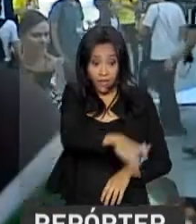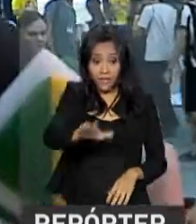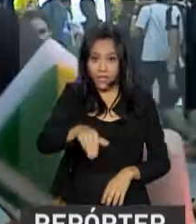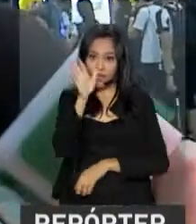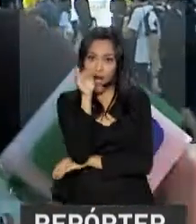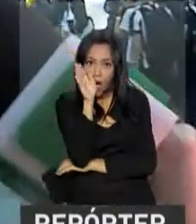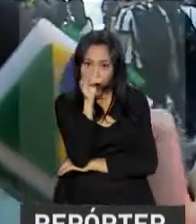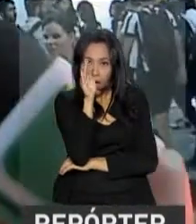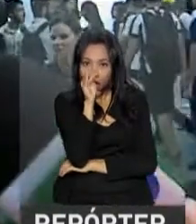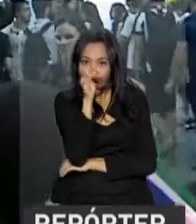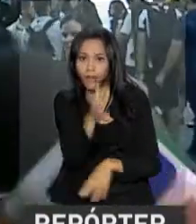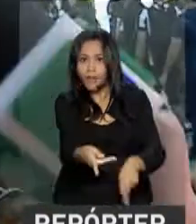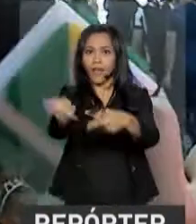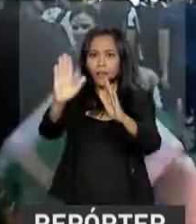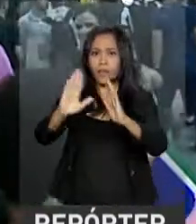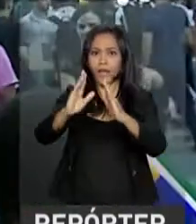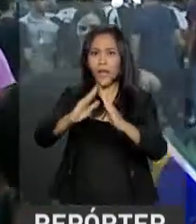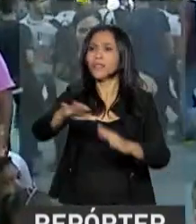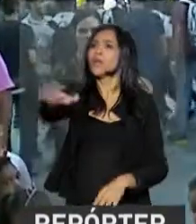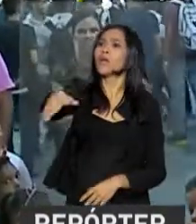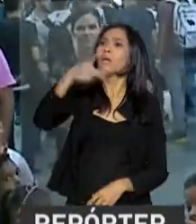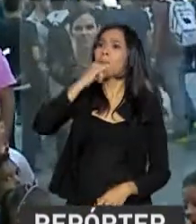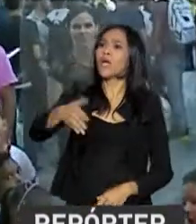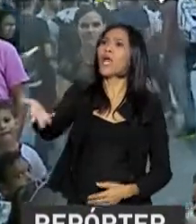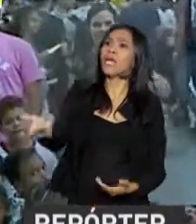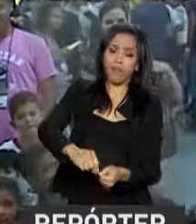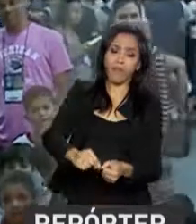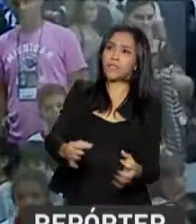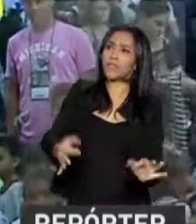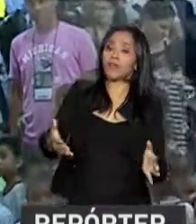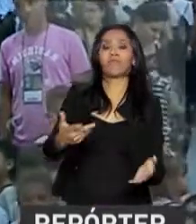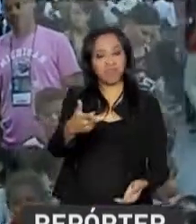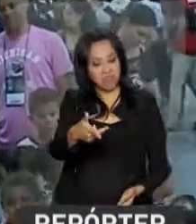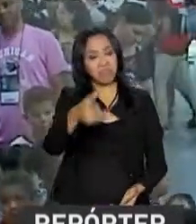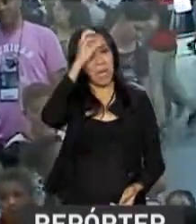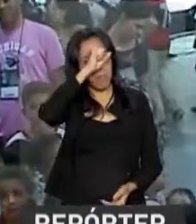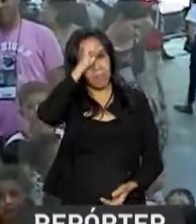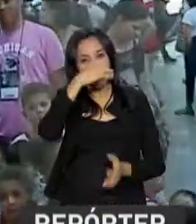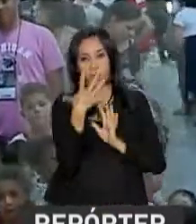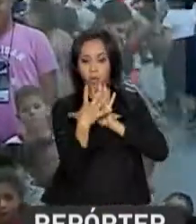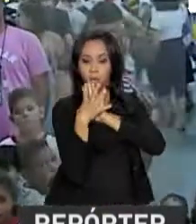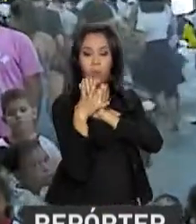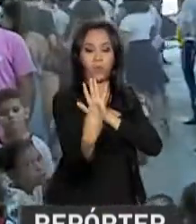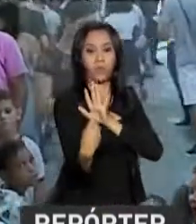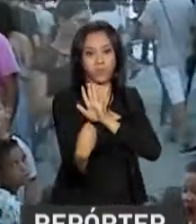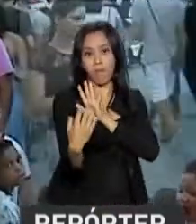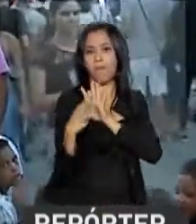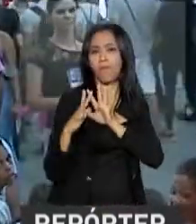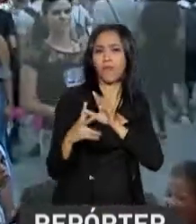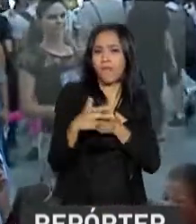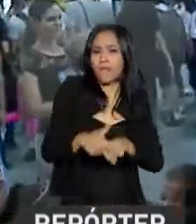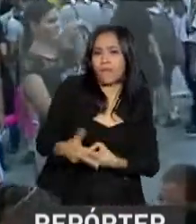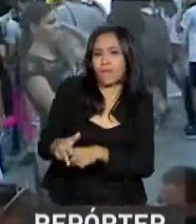né? Porque elas aprendem, levam para casa e ainda cobram dos pais, né? Sim, aprendem, cobram, reproduzem a história, melhoram, né?